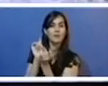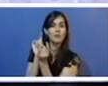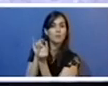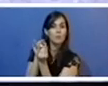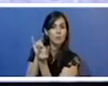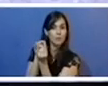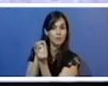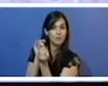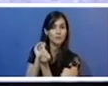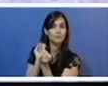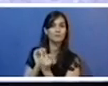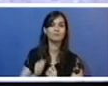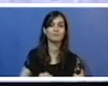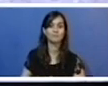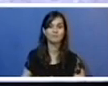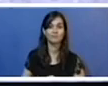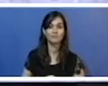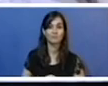O hipopótamo,